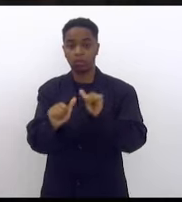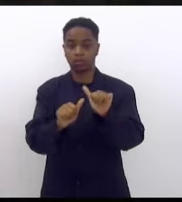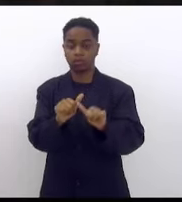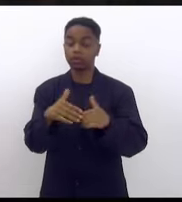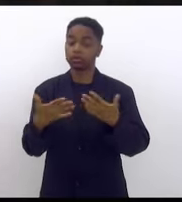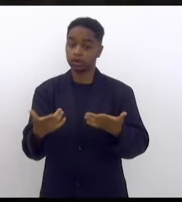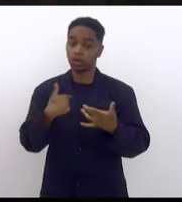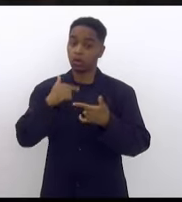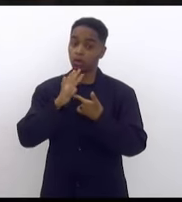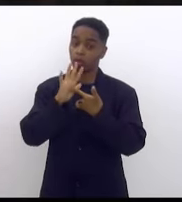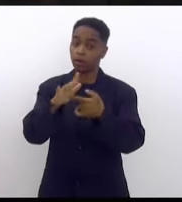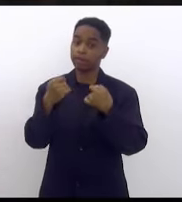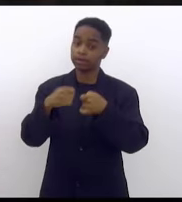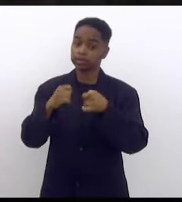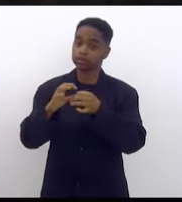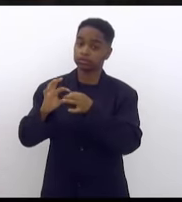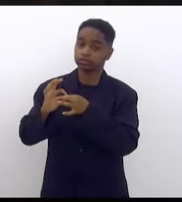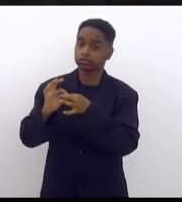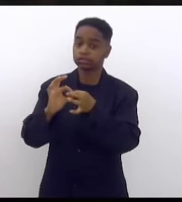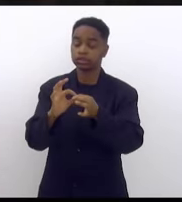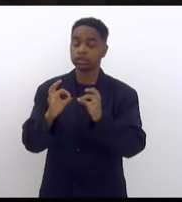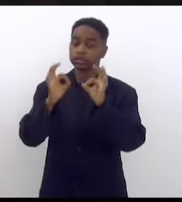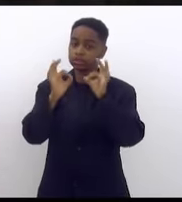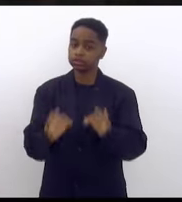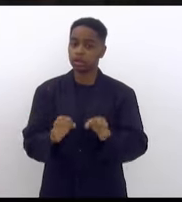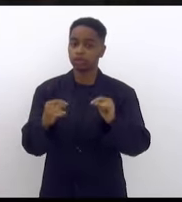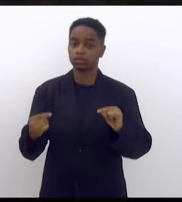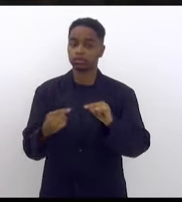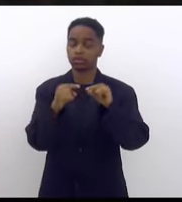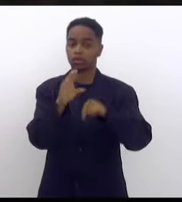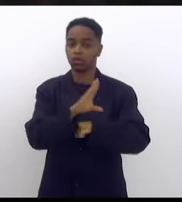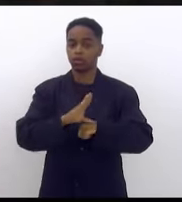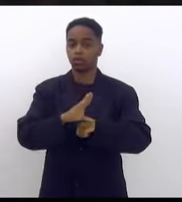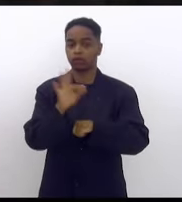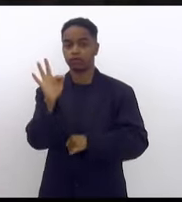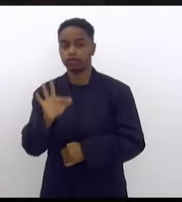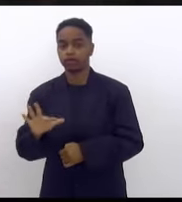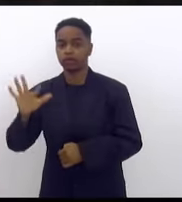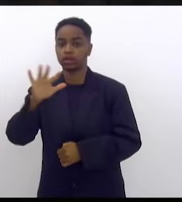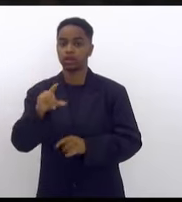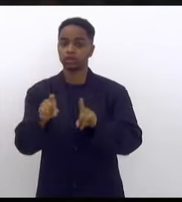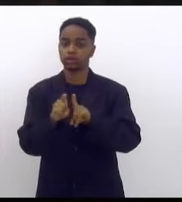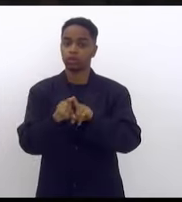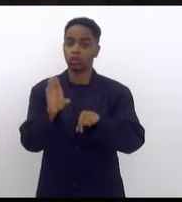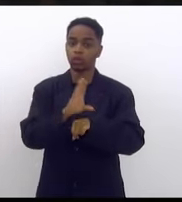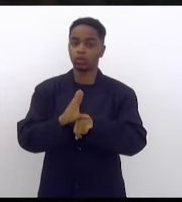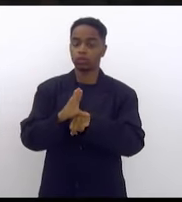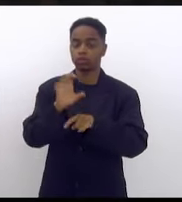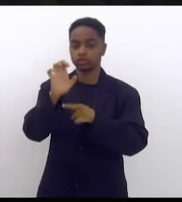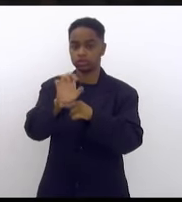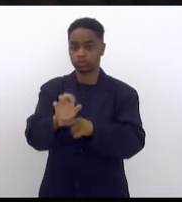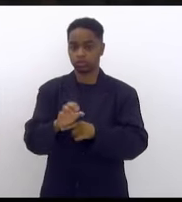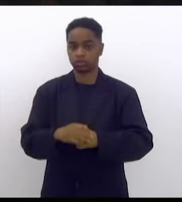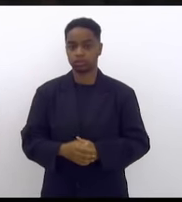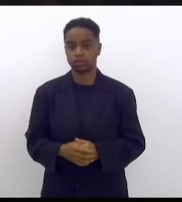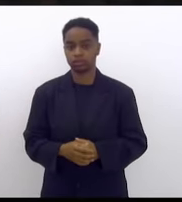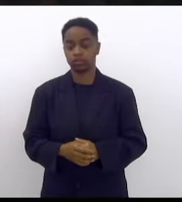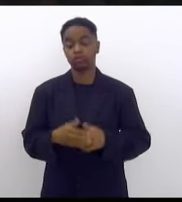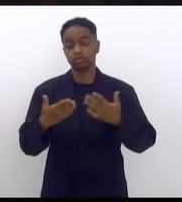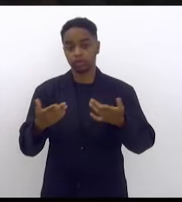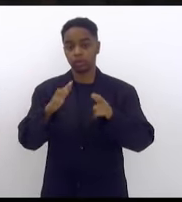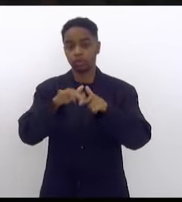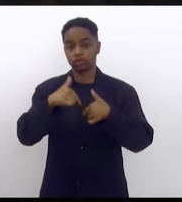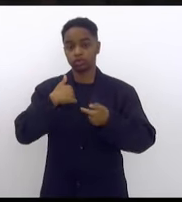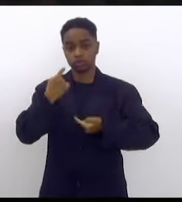haver coerência entre o que prescreve a Constituição Federal e a Constituição Estadual. Por isso que fiz questão de